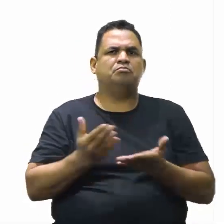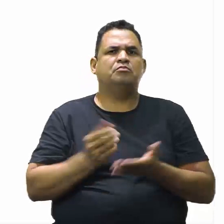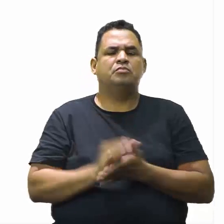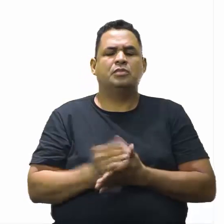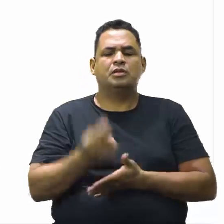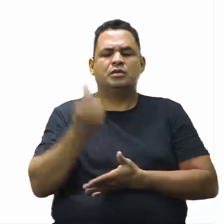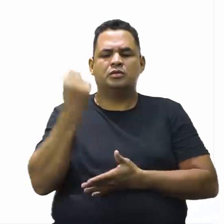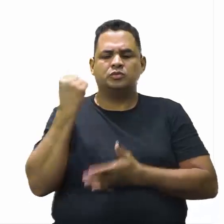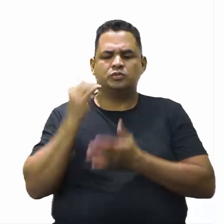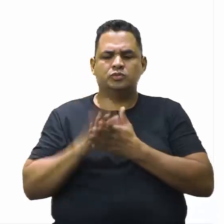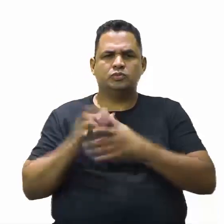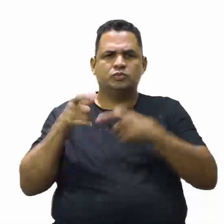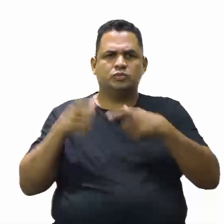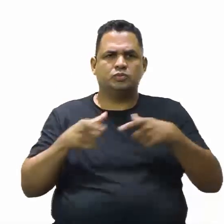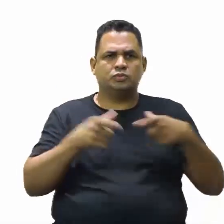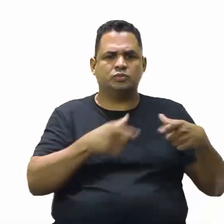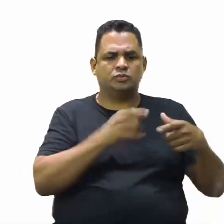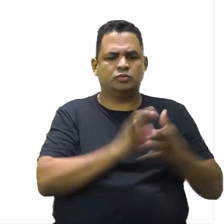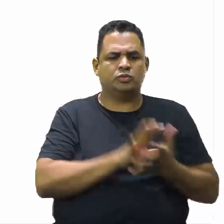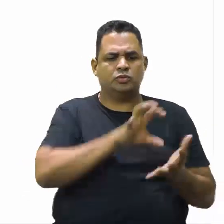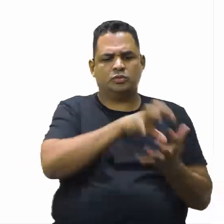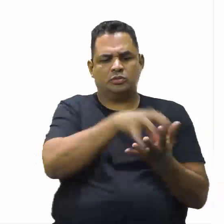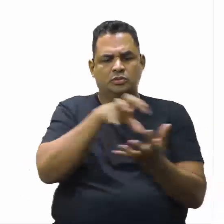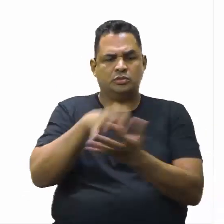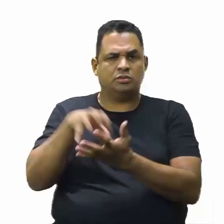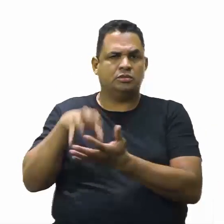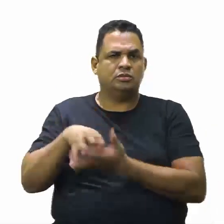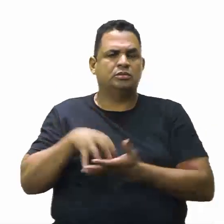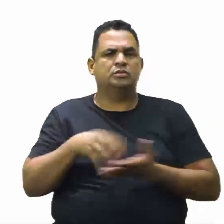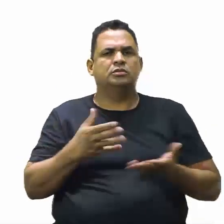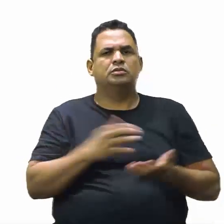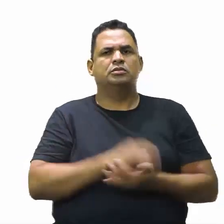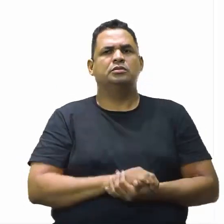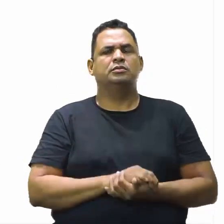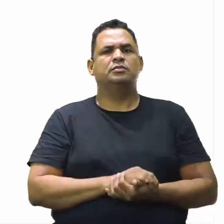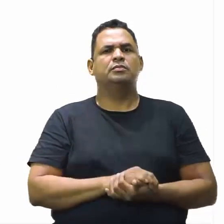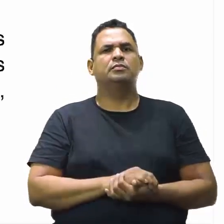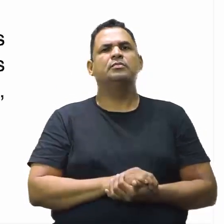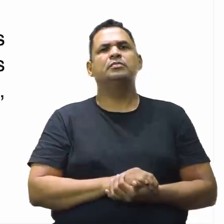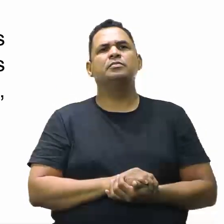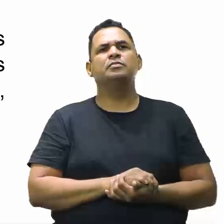preservaram antigos núcleos coloniais.